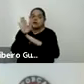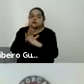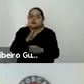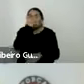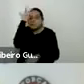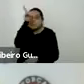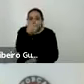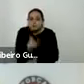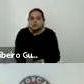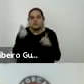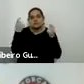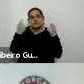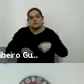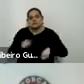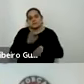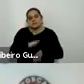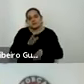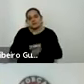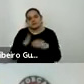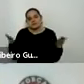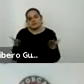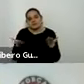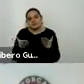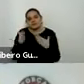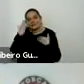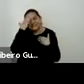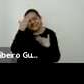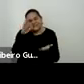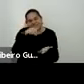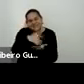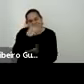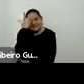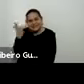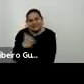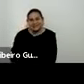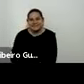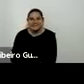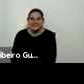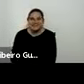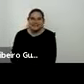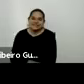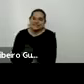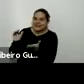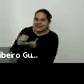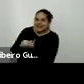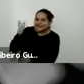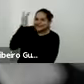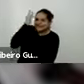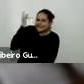auxílio nesse momento. Obrigada, João. Até amanhã. Até amanhã, Gilce.